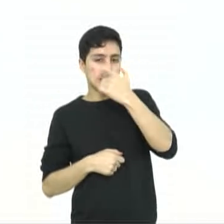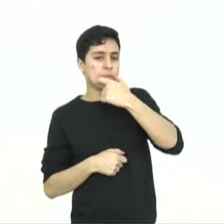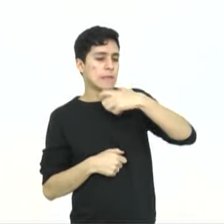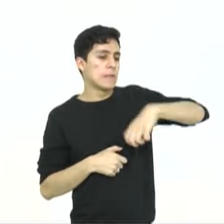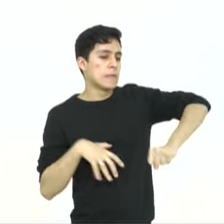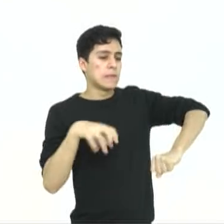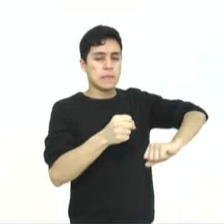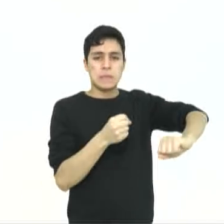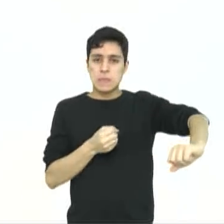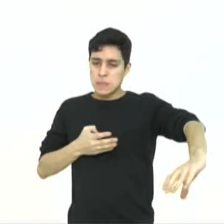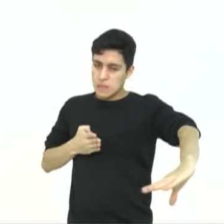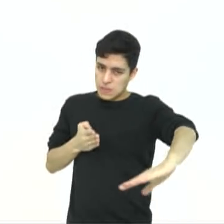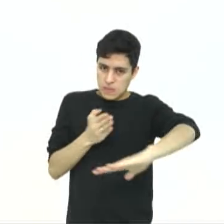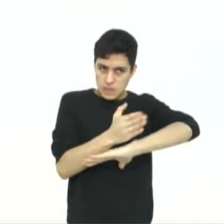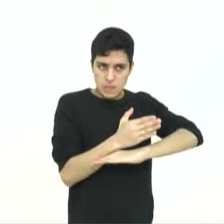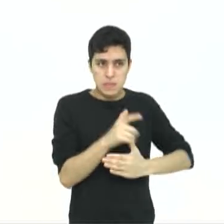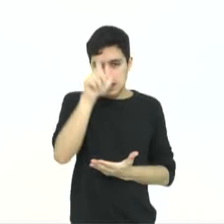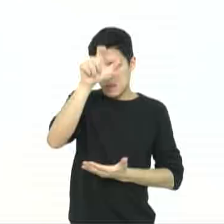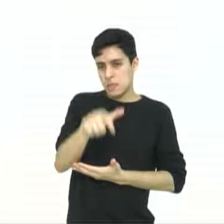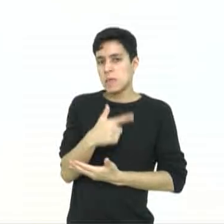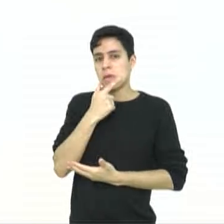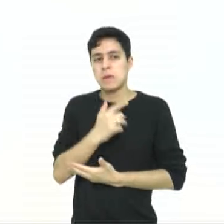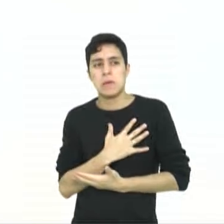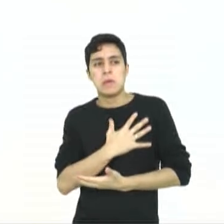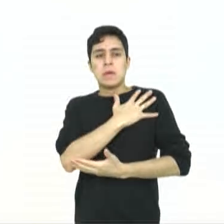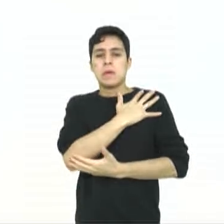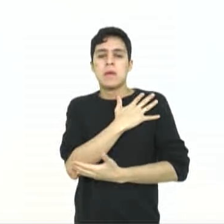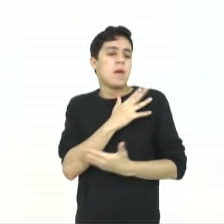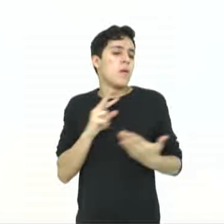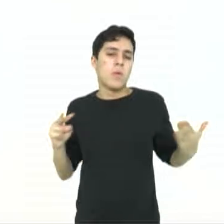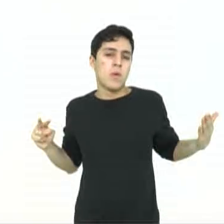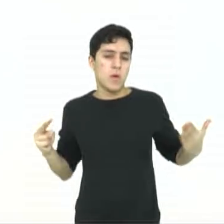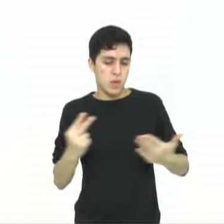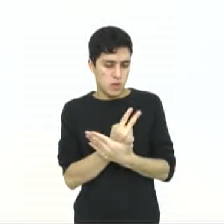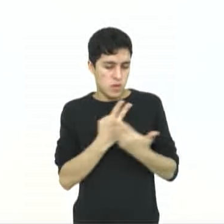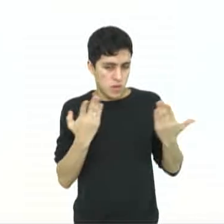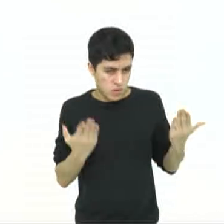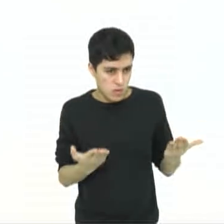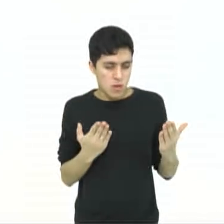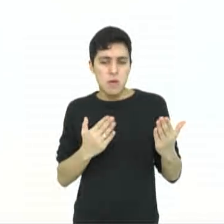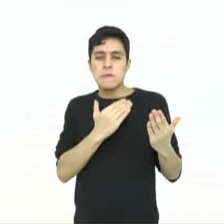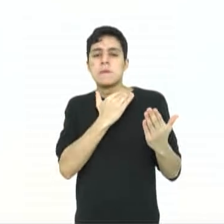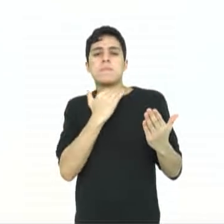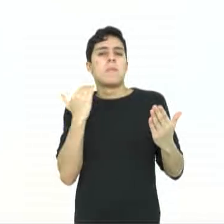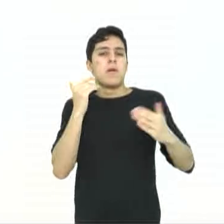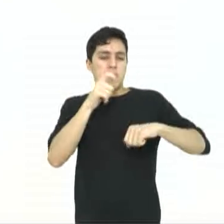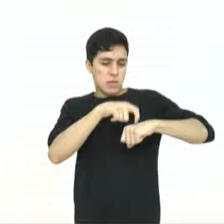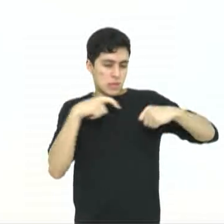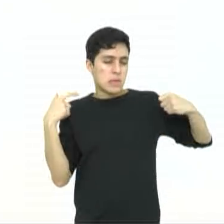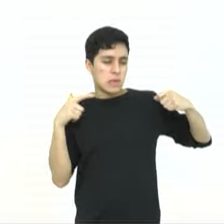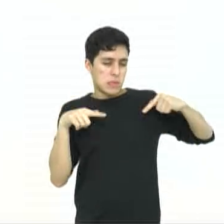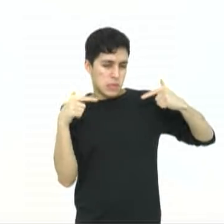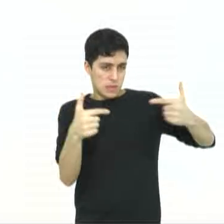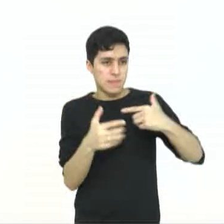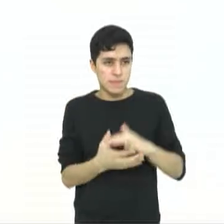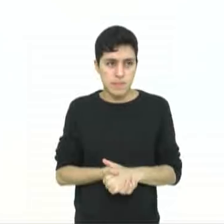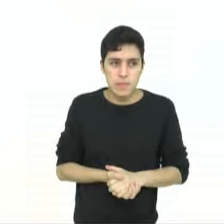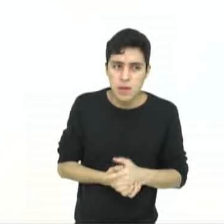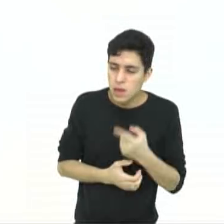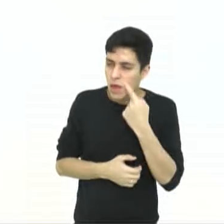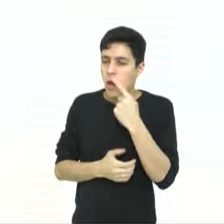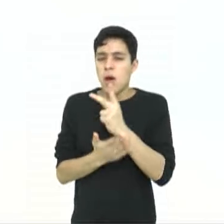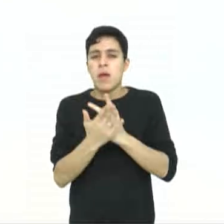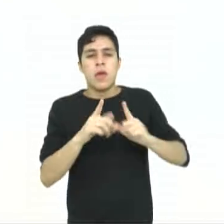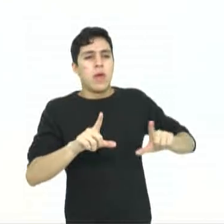invadiram, inclusive o coronel Hamed Urabia acaba sendo morto em combate. Aqui é uma ilustração do jornal London News,